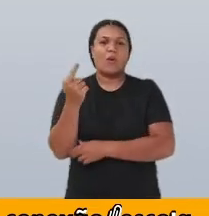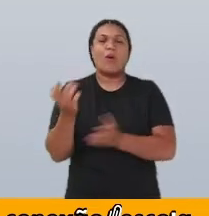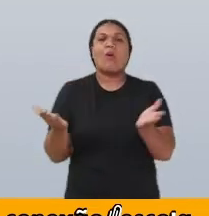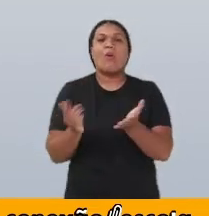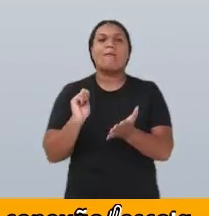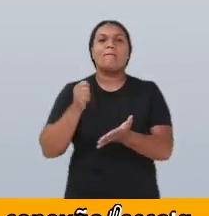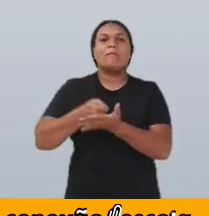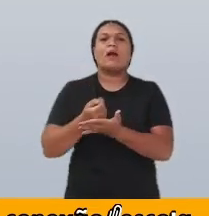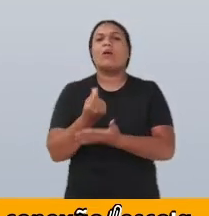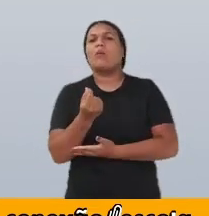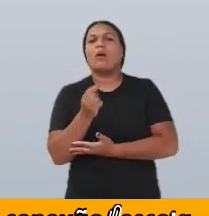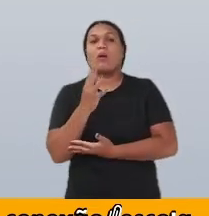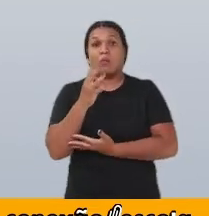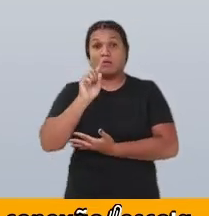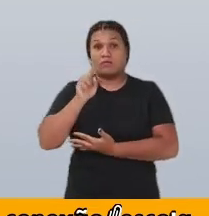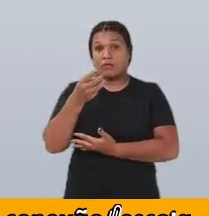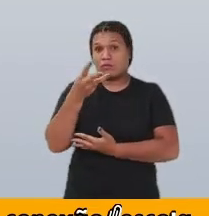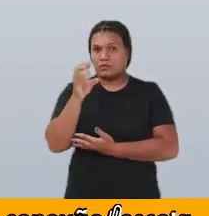atualmente R$